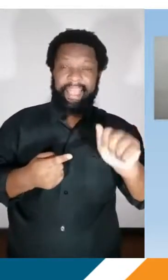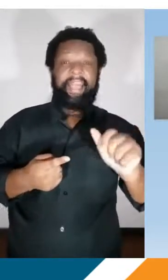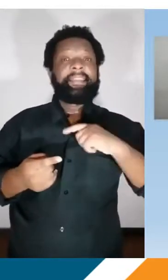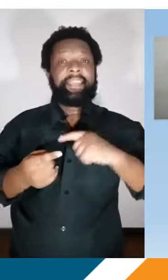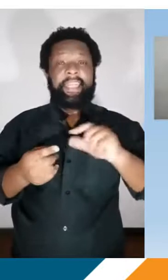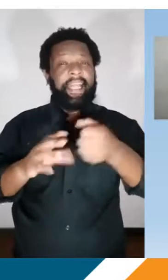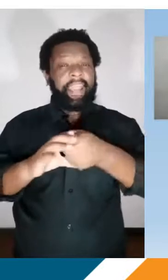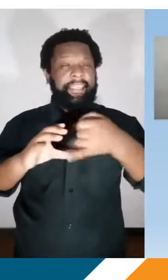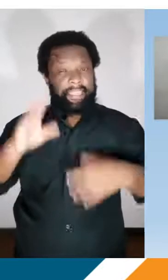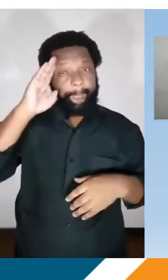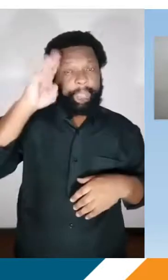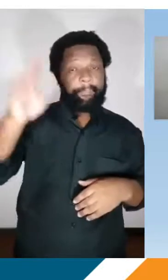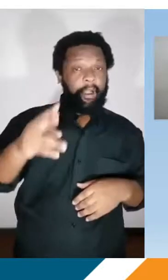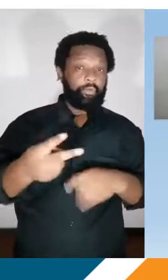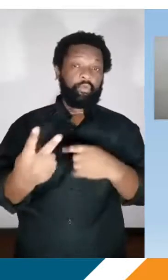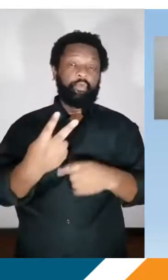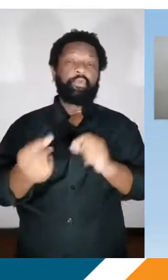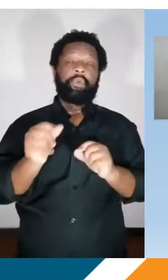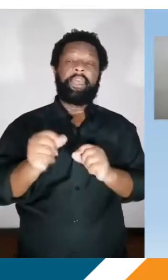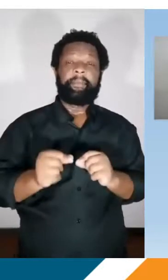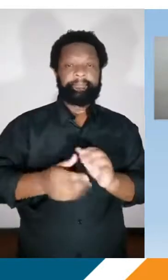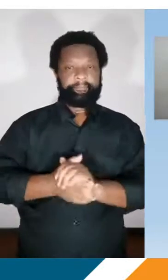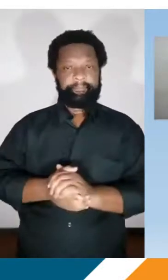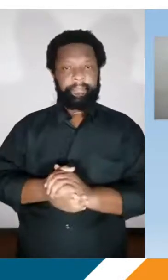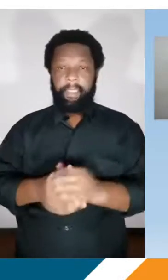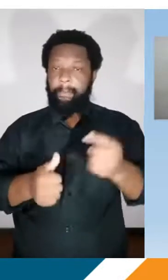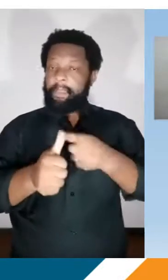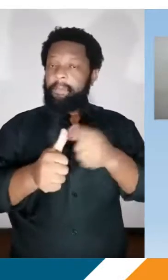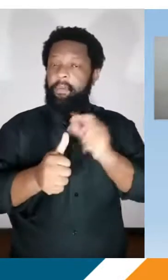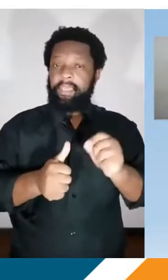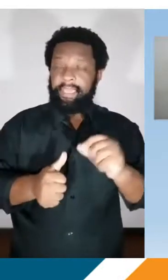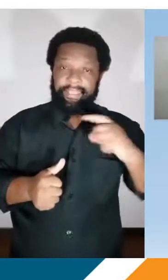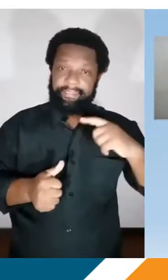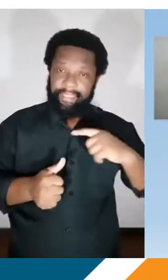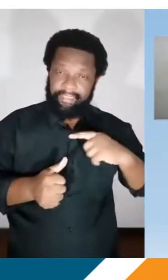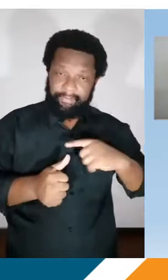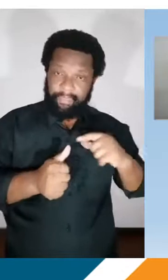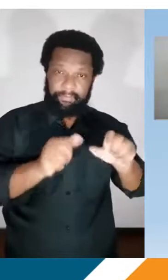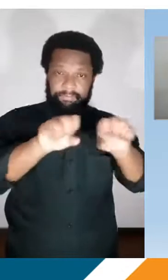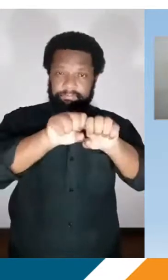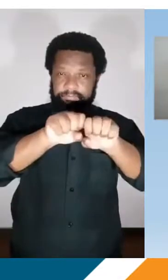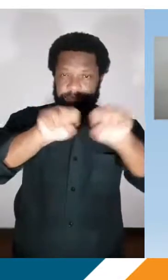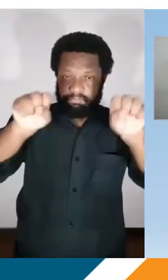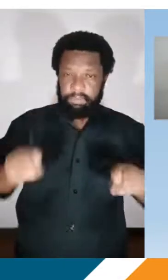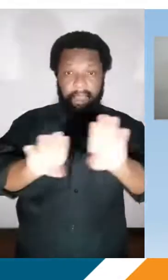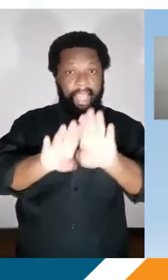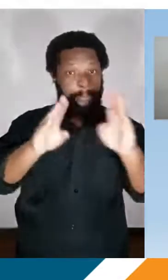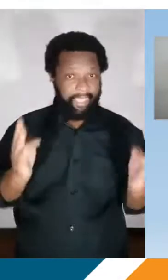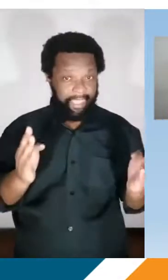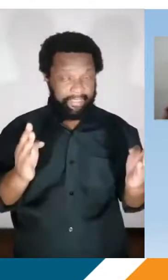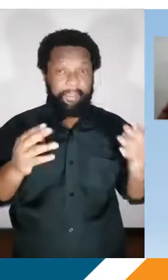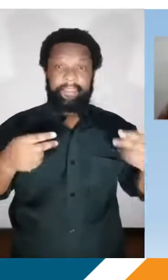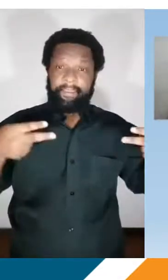como duas características principais a seguinte situação. A primeira é quando eu tiver cadeias abertas